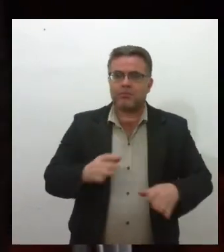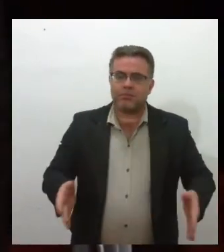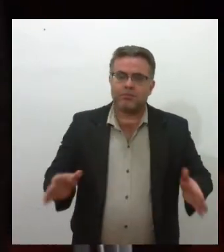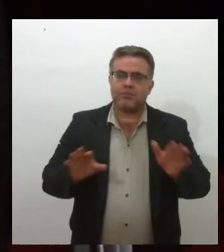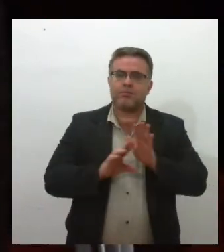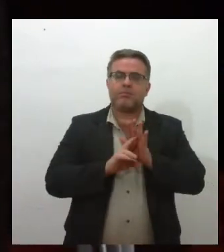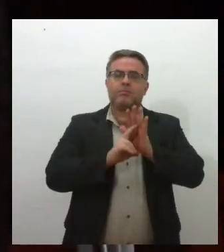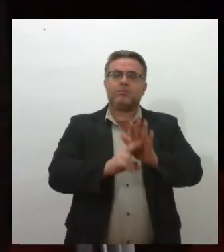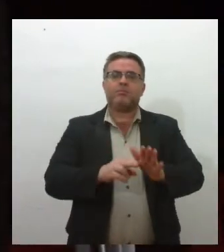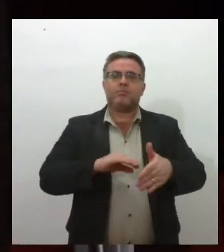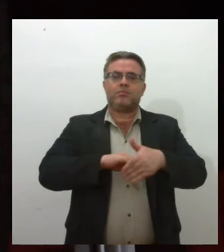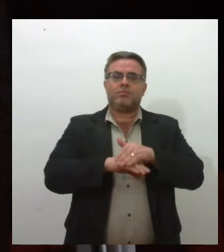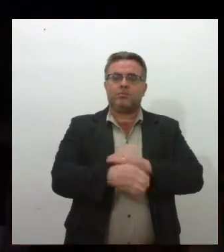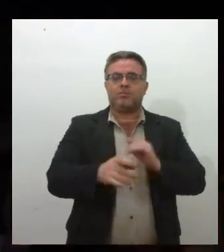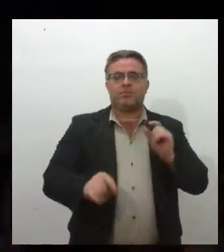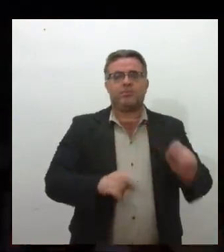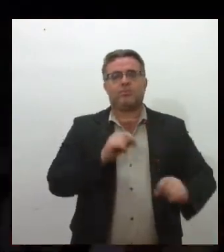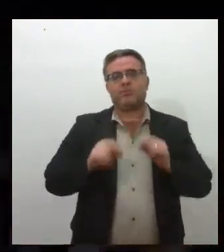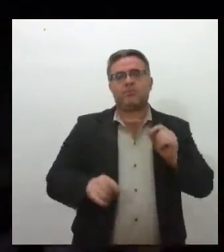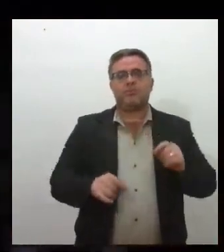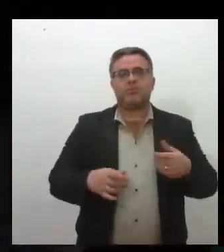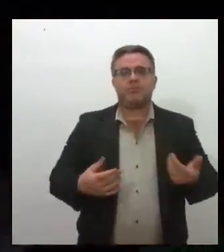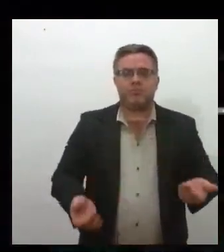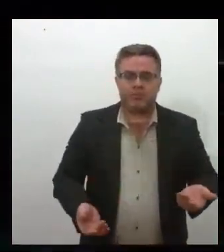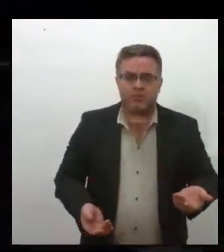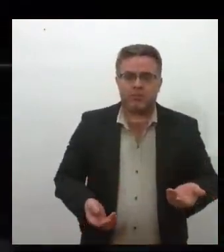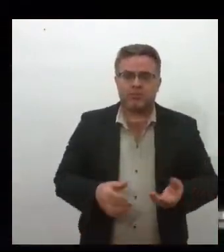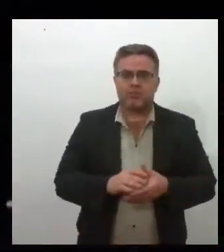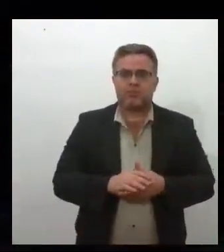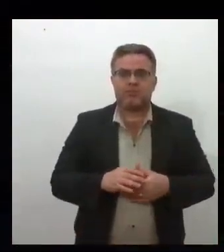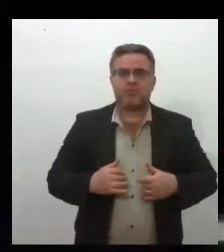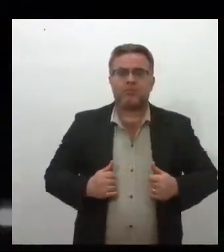pelo tradicional barco de fogo de estância.